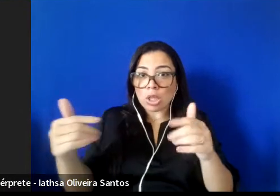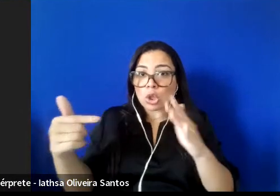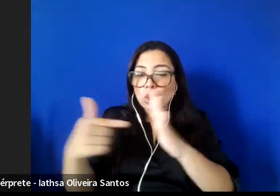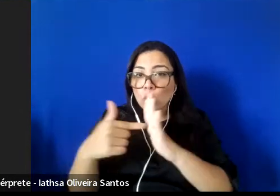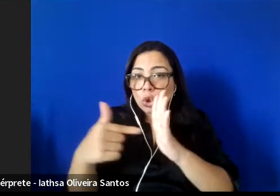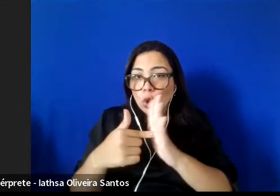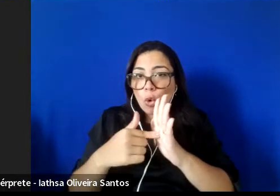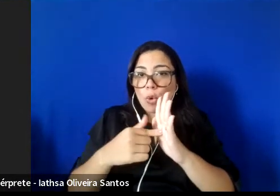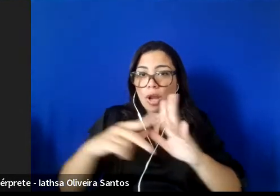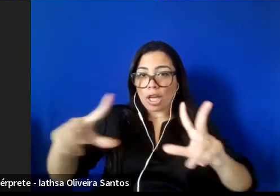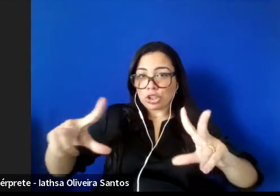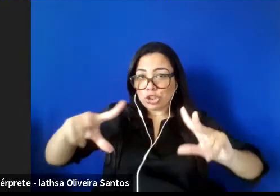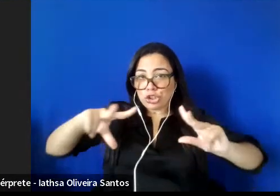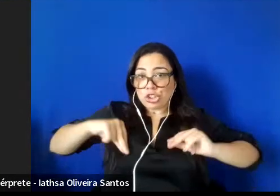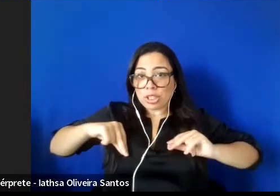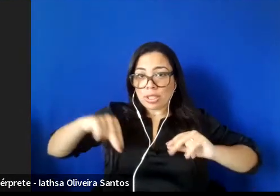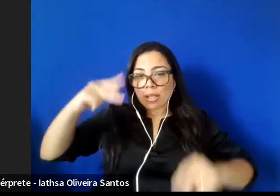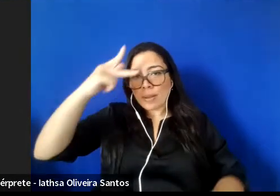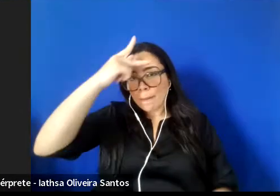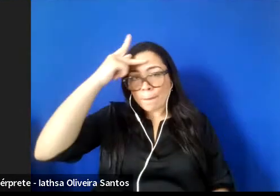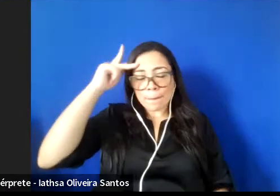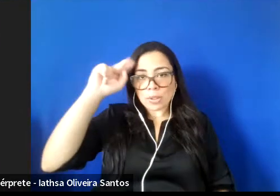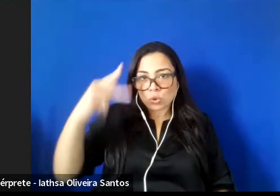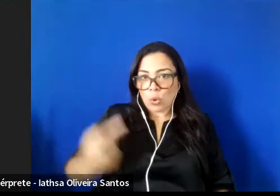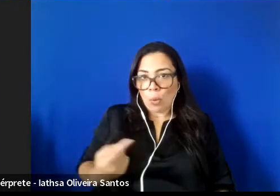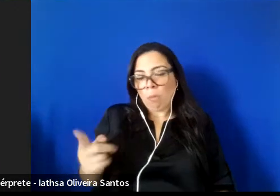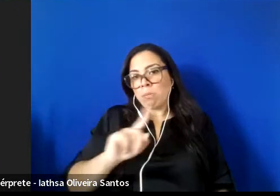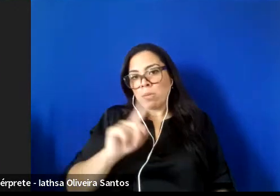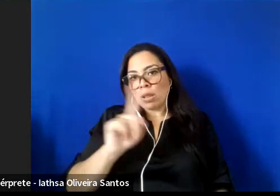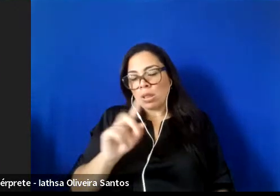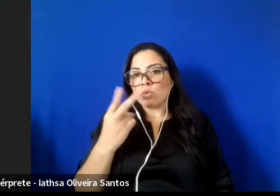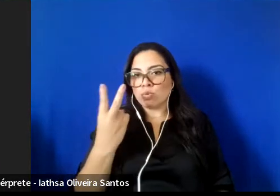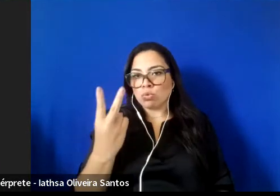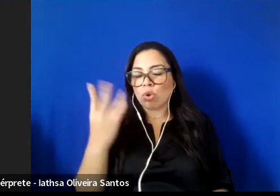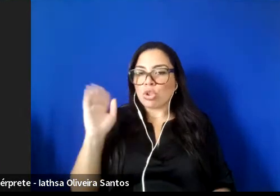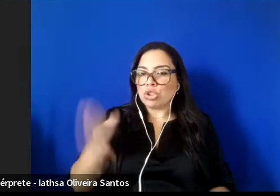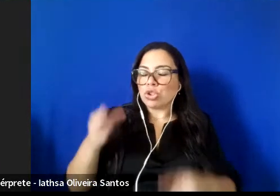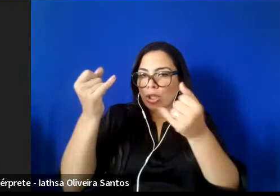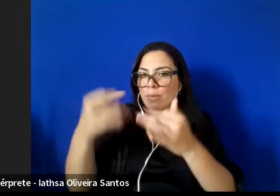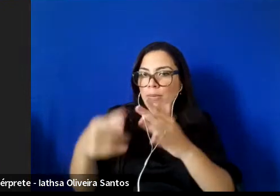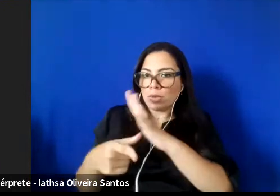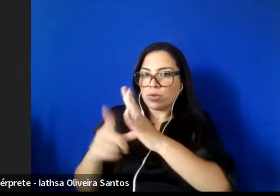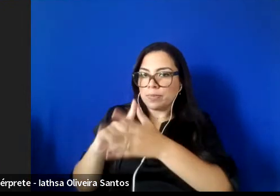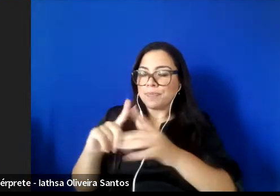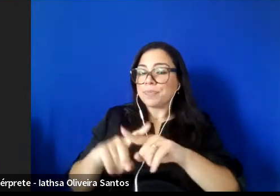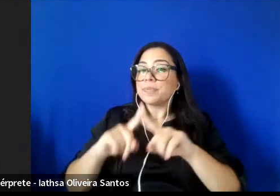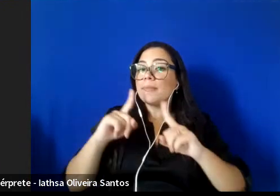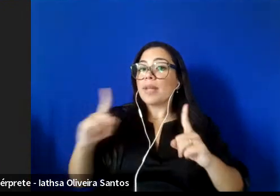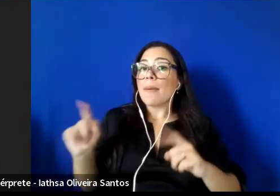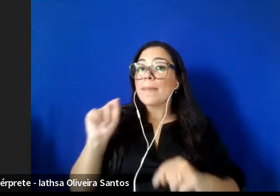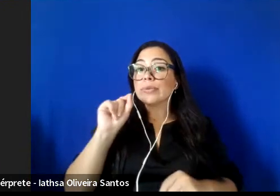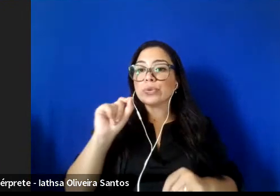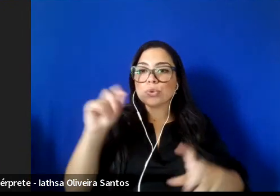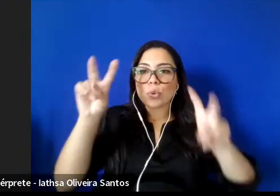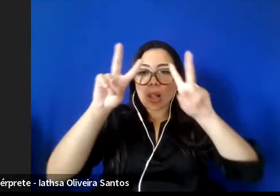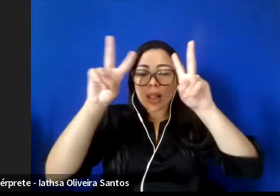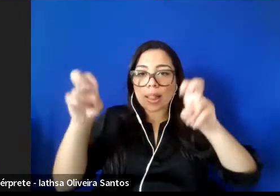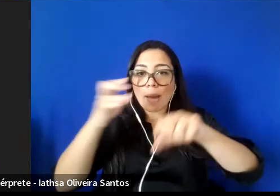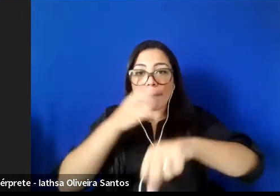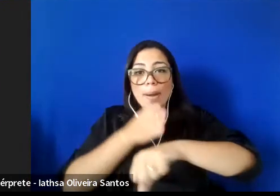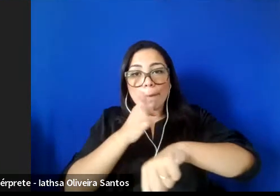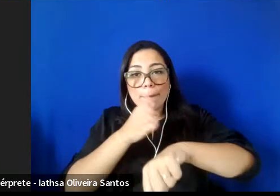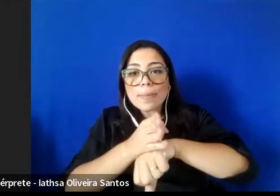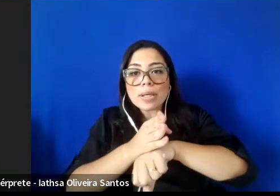dignidade da pessoa humana, como esses dois que nós vimos, que eu mencionei, mas ele tem um tema prático e que, de